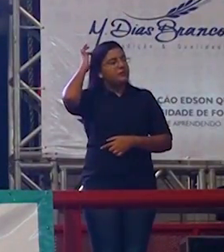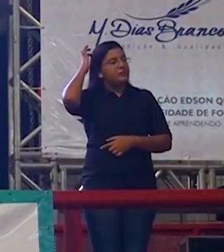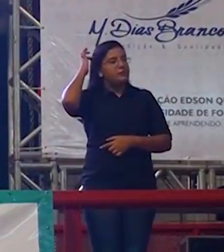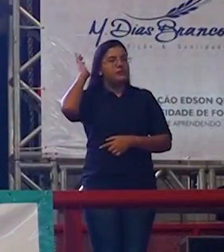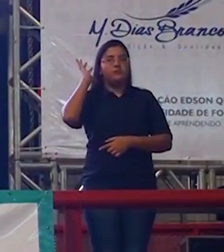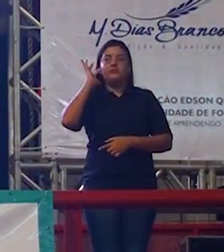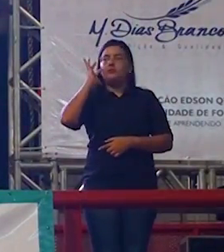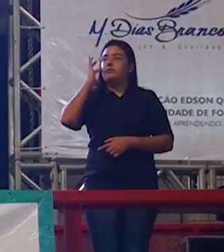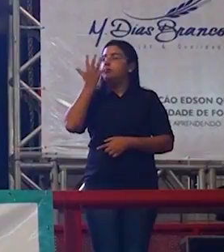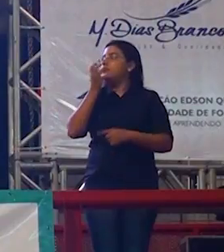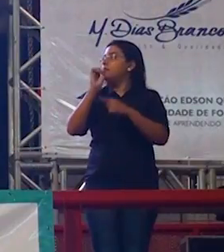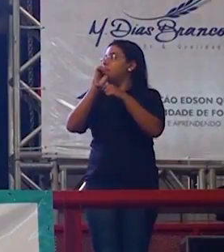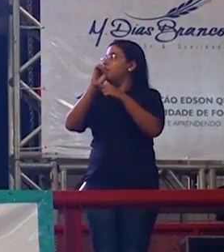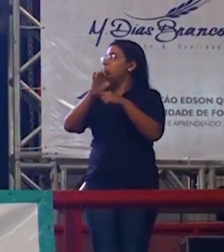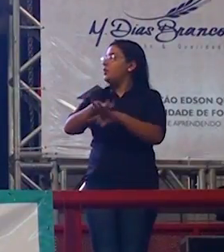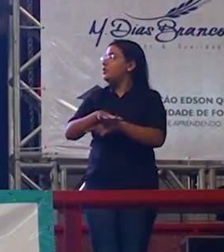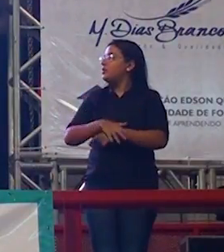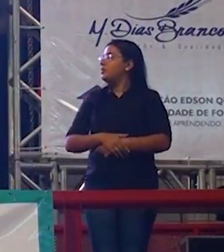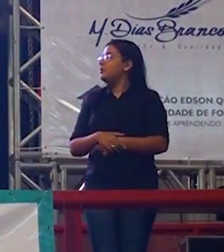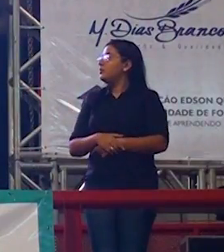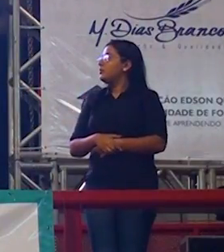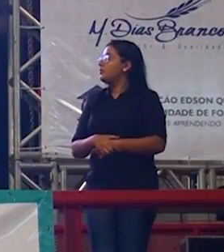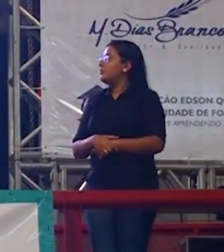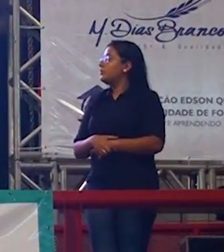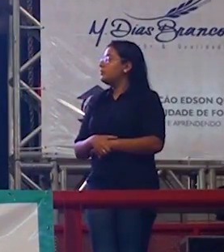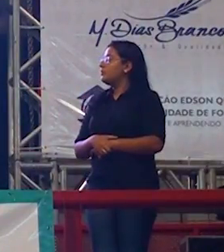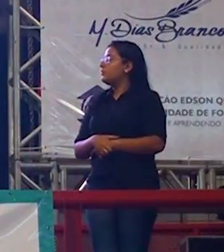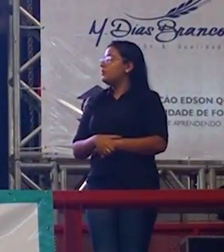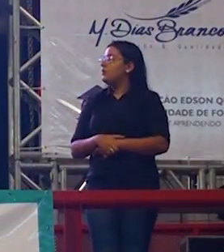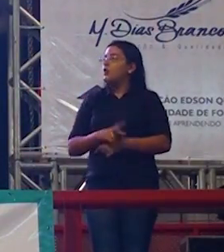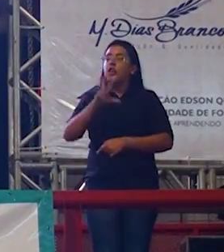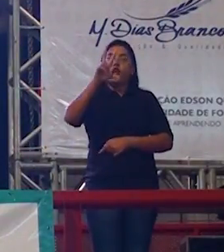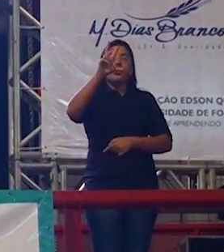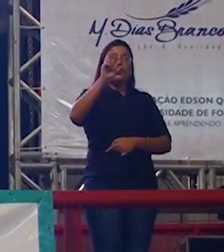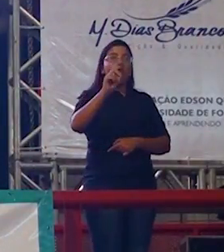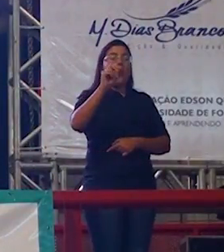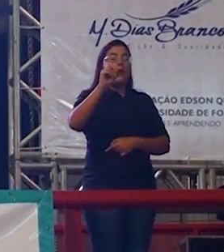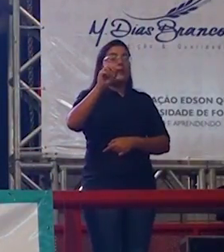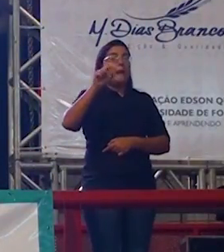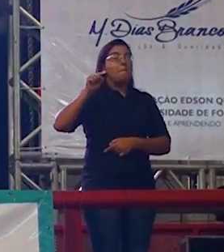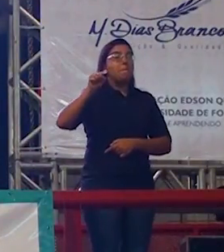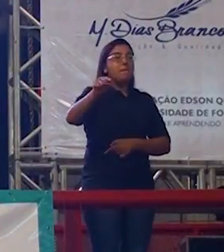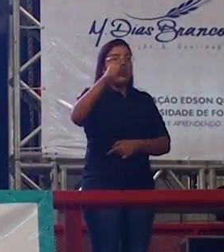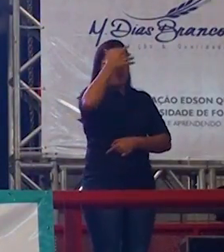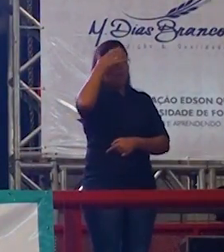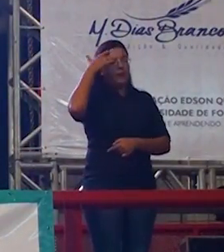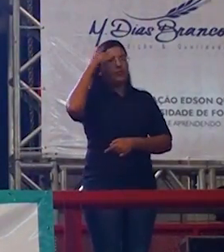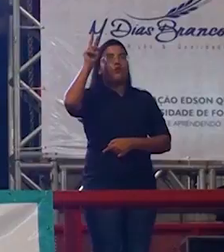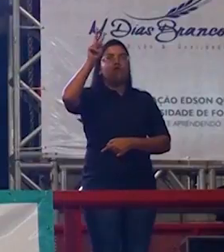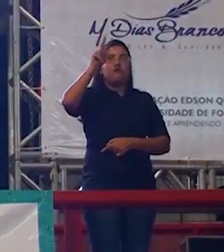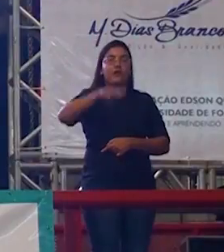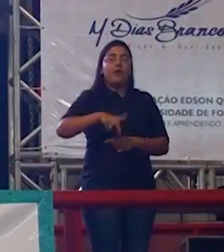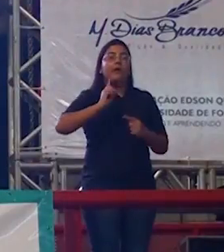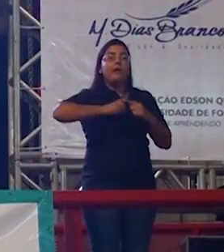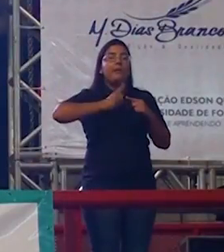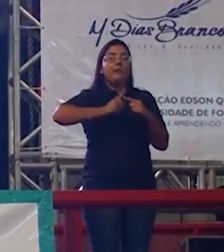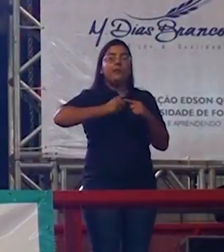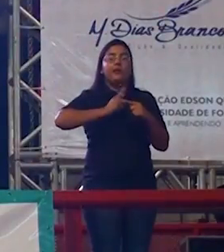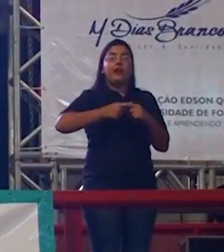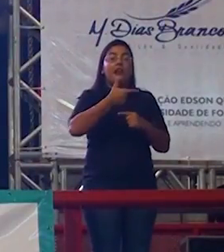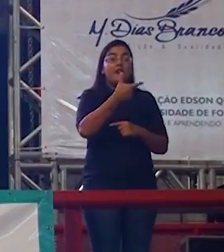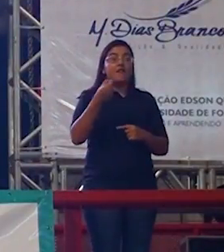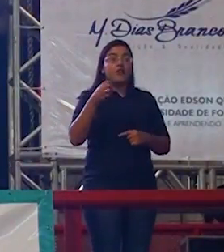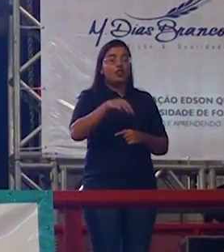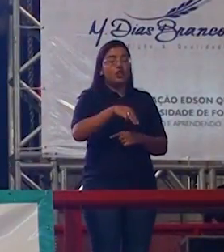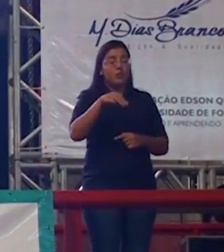e postei no Enem, até viralizou. Teve mais de 50 mil visualizações a minha resolução. Porque você passava uns